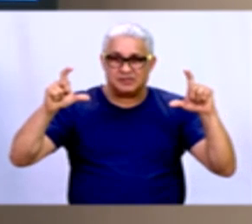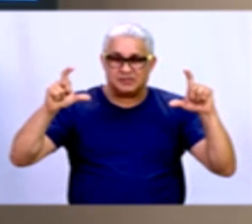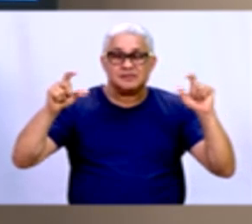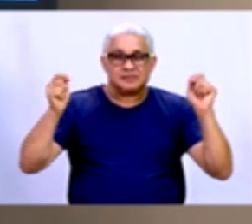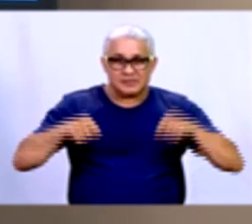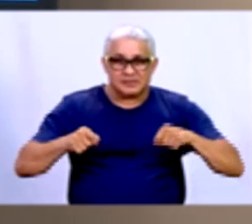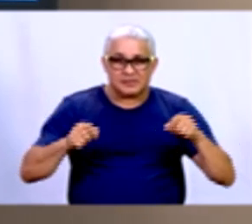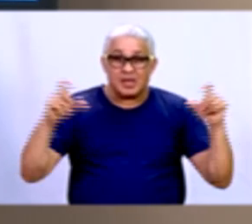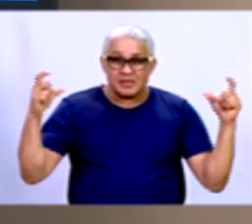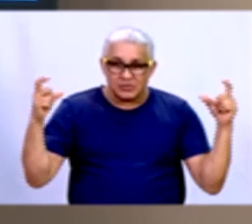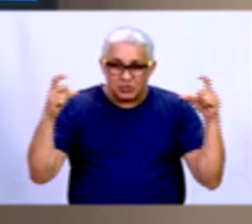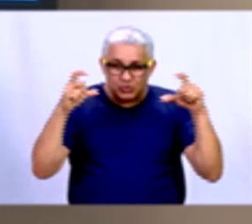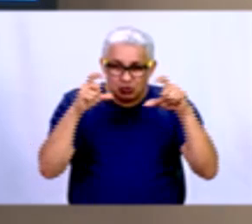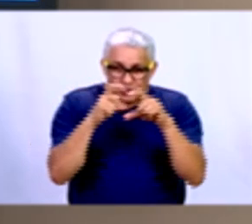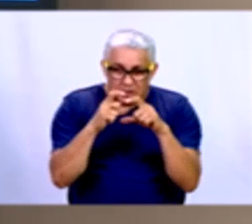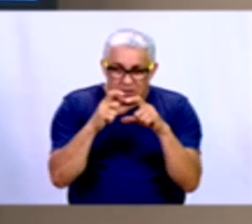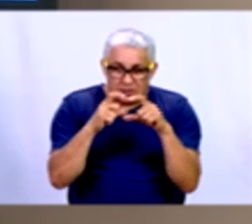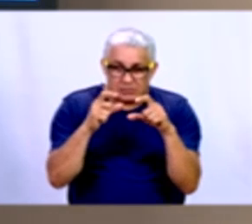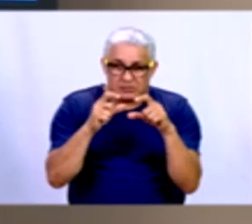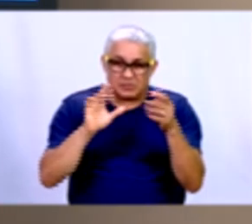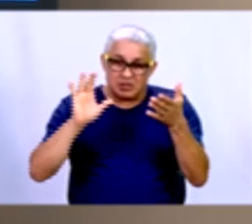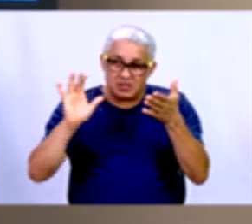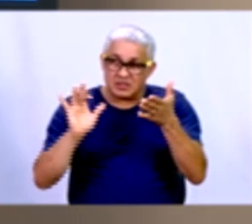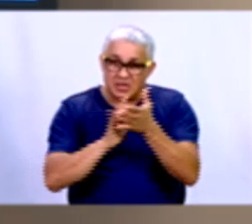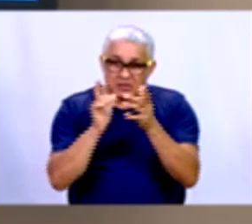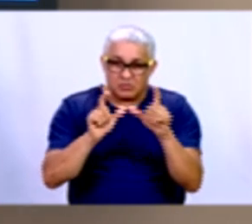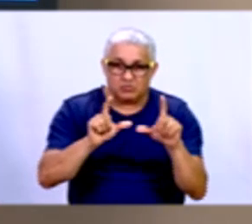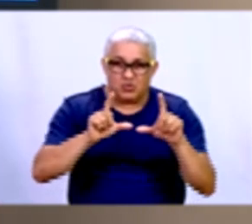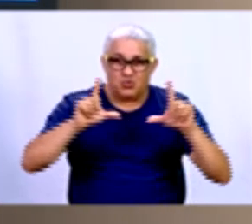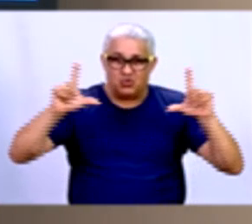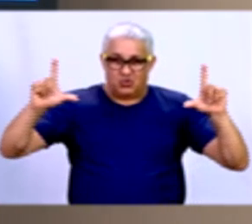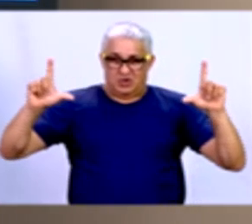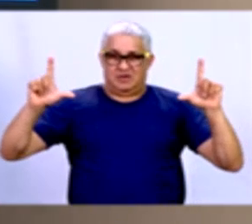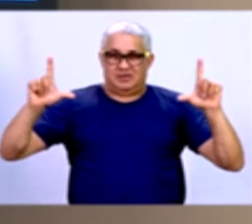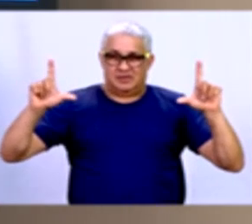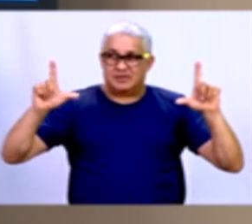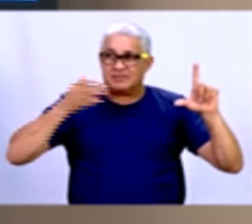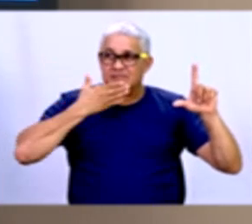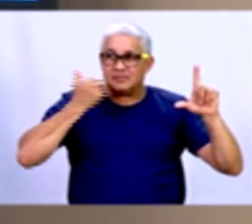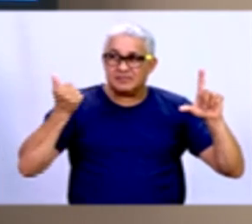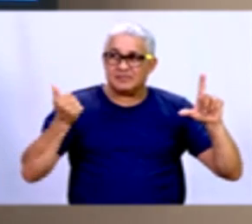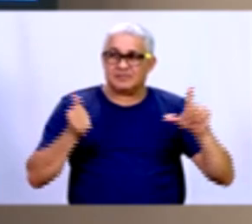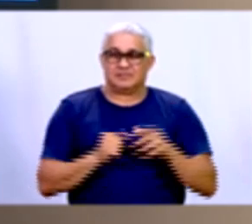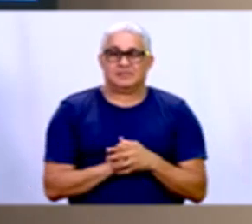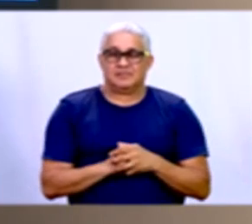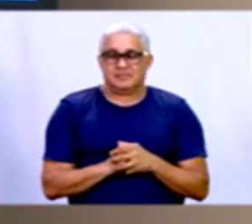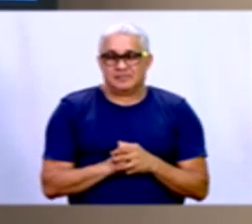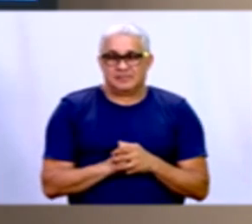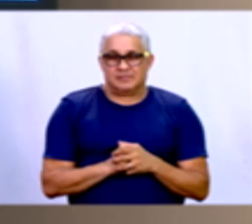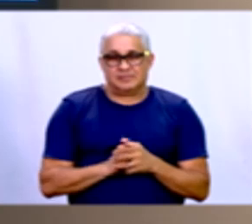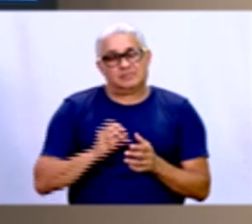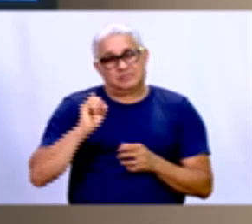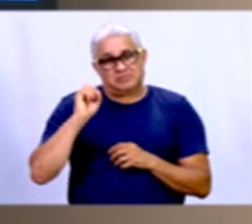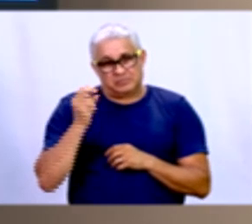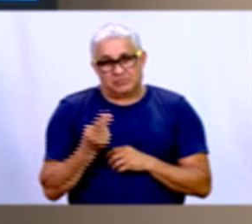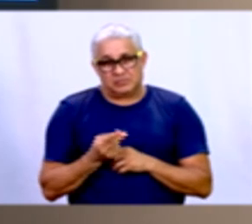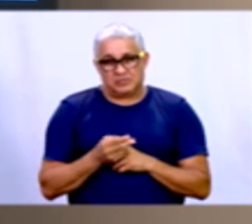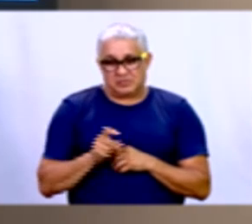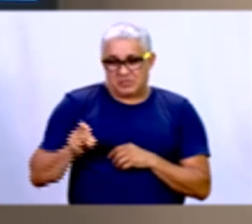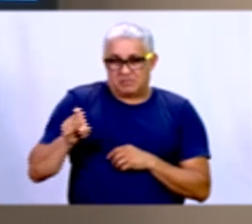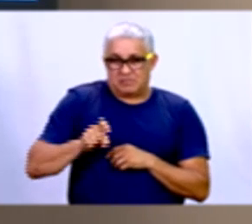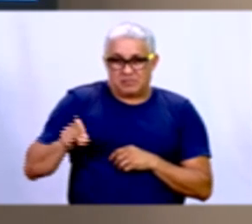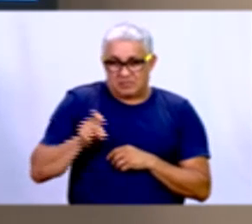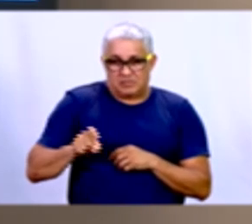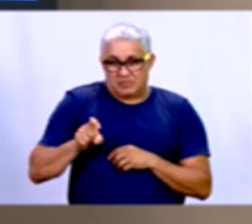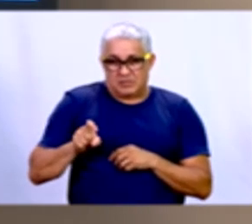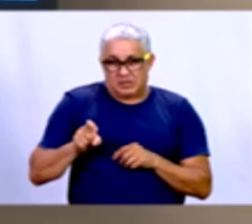telas, né? Às vezes o sistema é touch, eu posso fazer assim e ele vai dar o zoom, ou então eu faço no próprio mouse, eu consigo